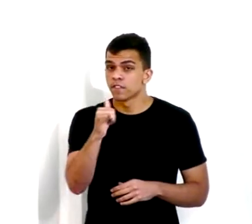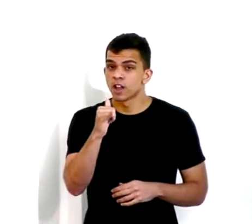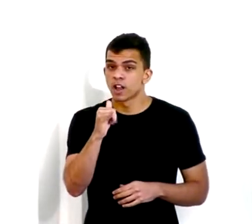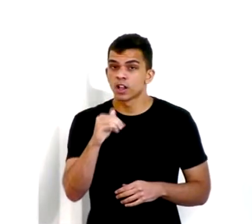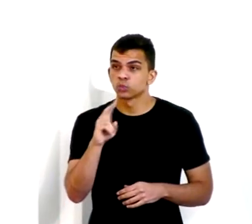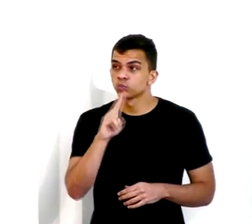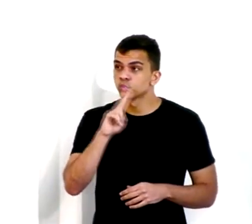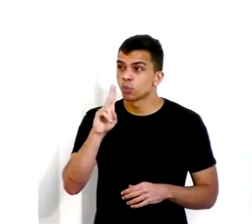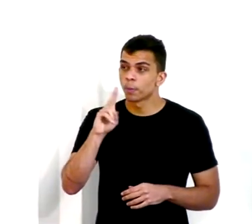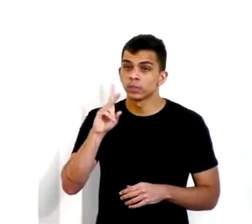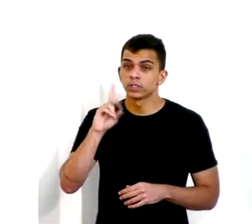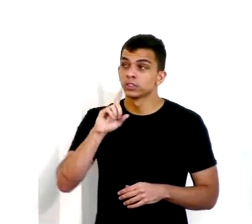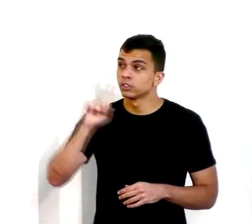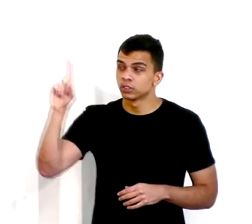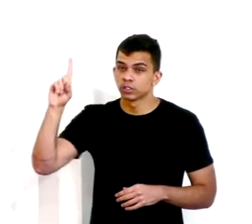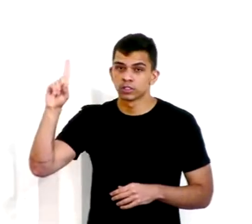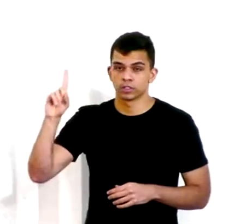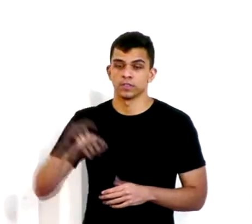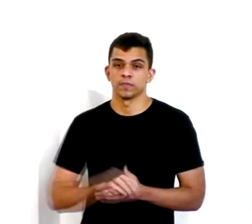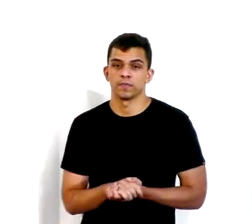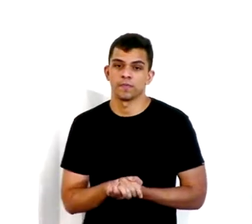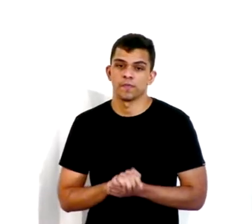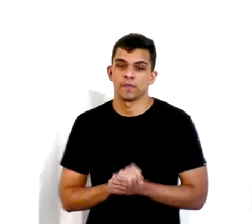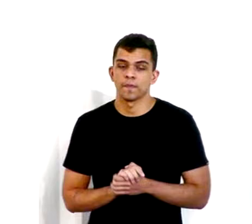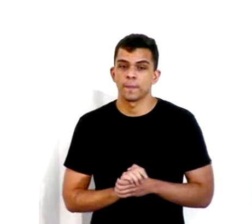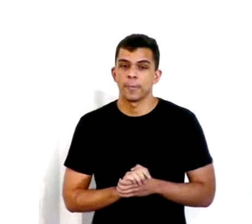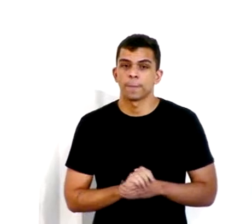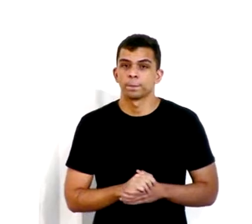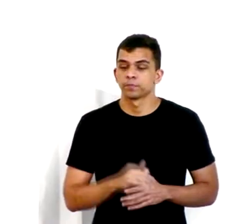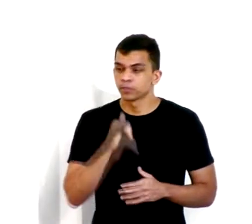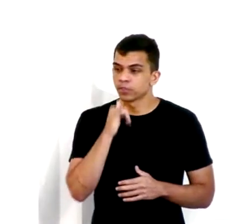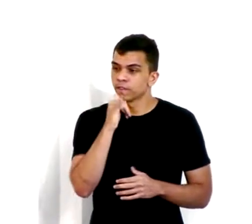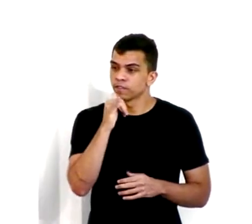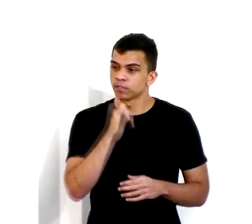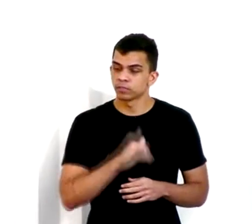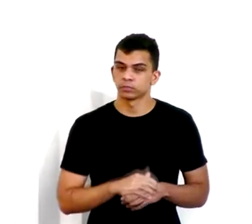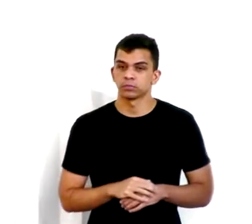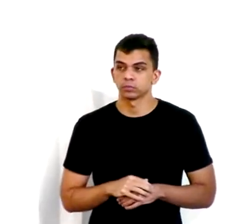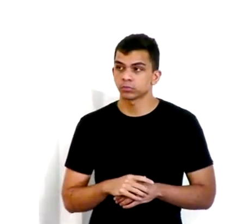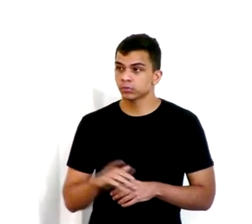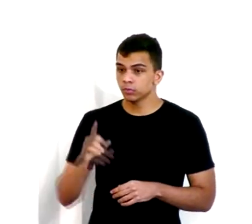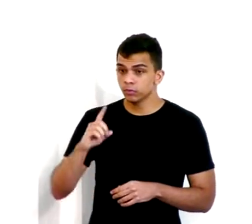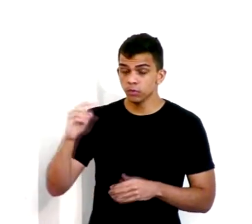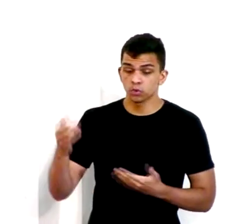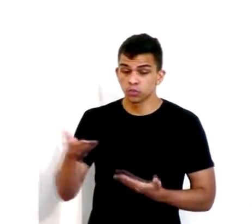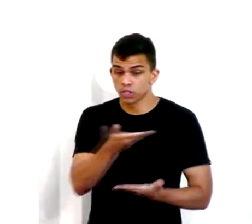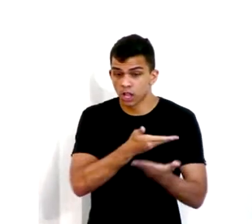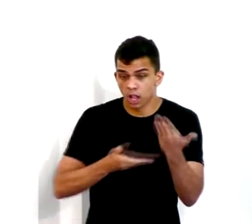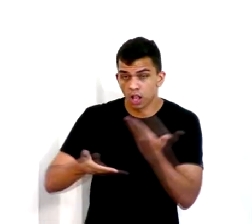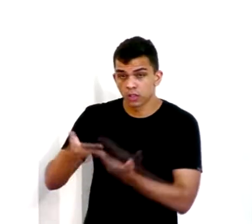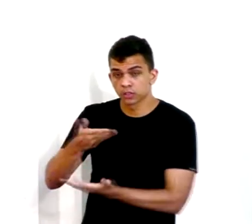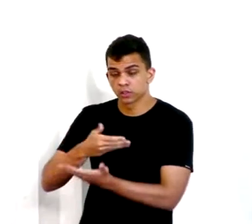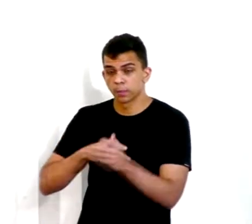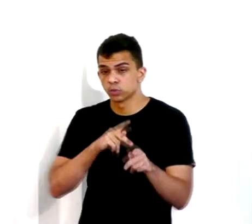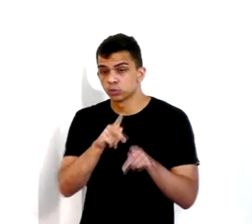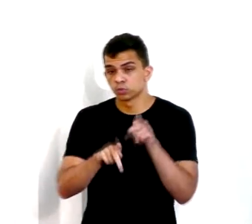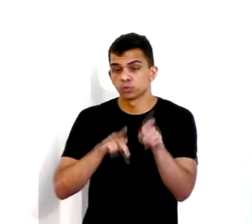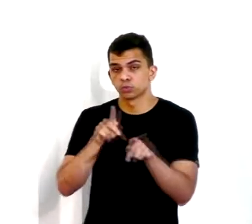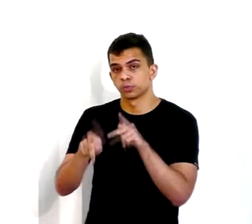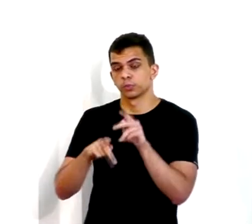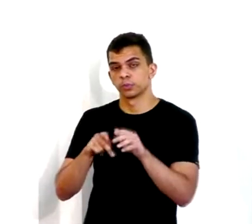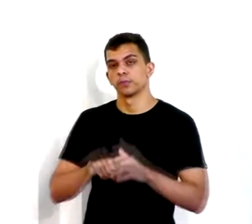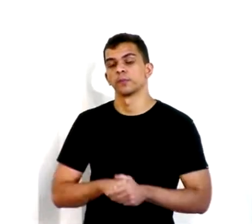faz referência a um relacionamento pactual com o seu povo. E esse nome é